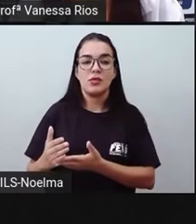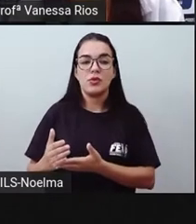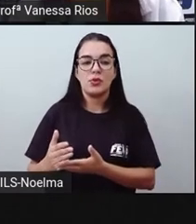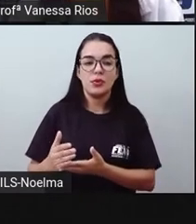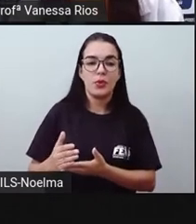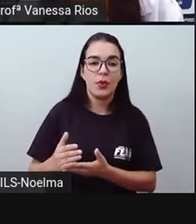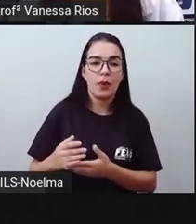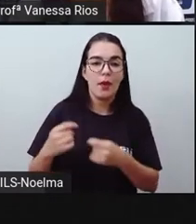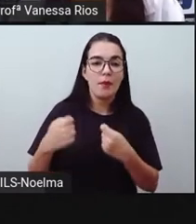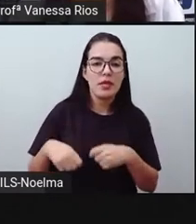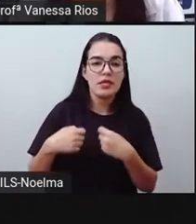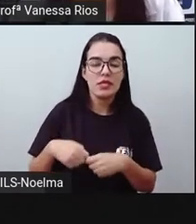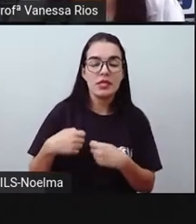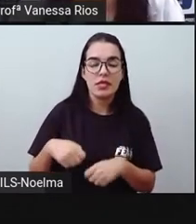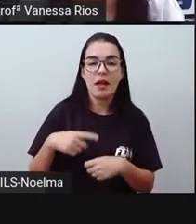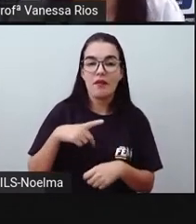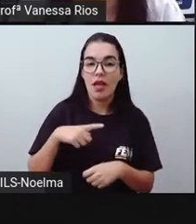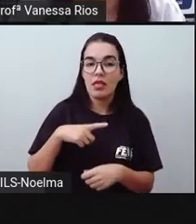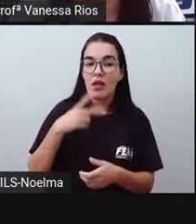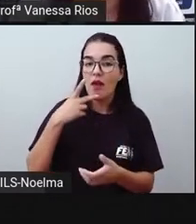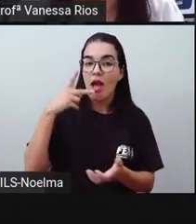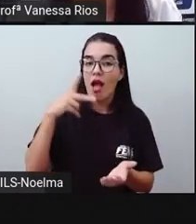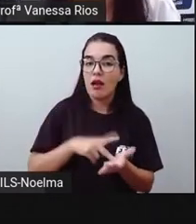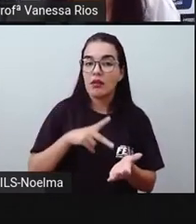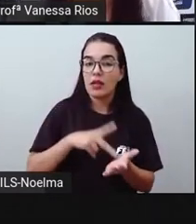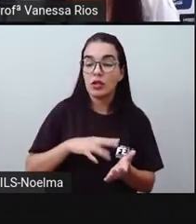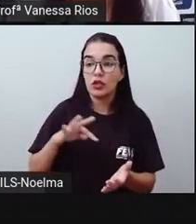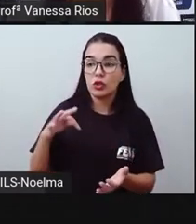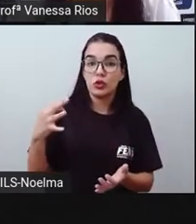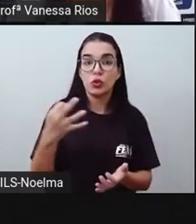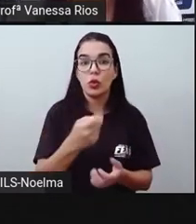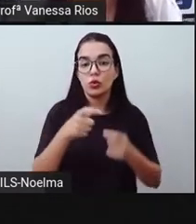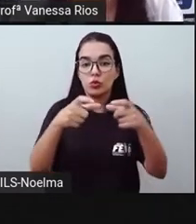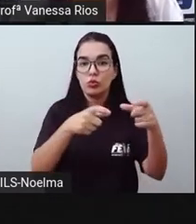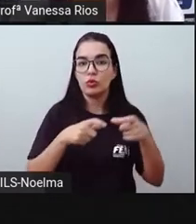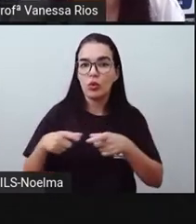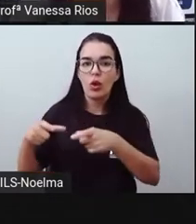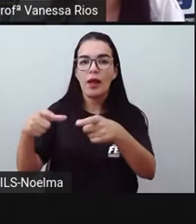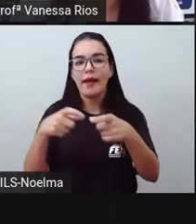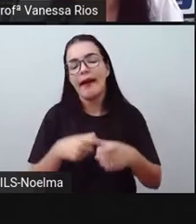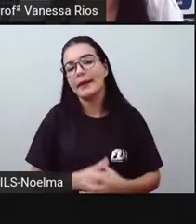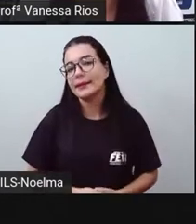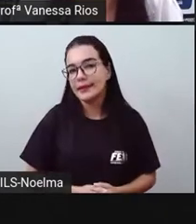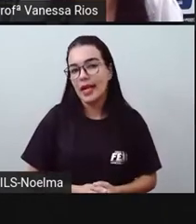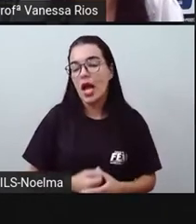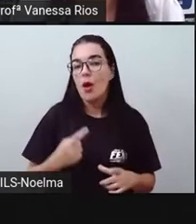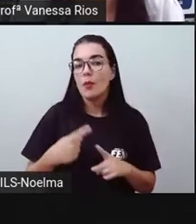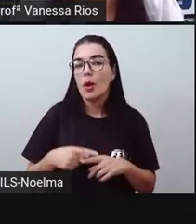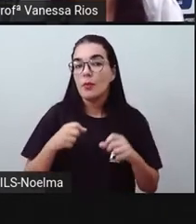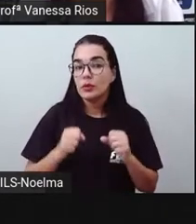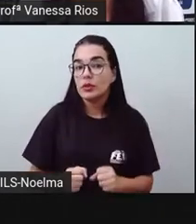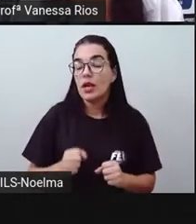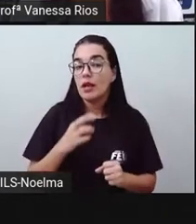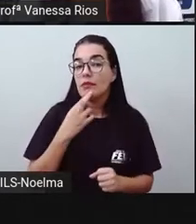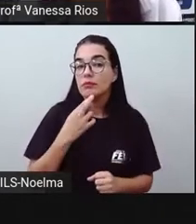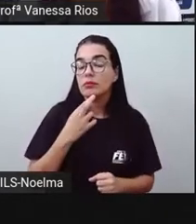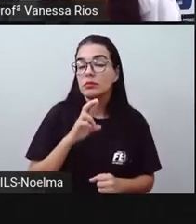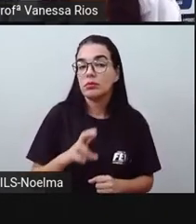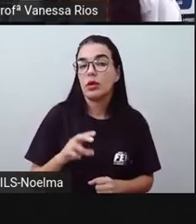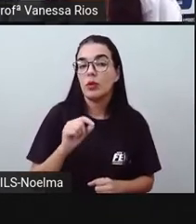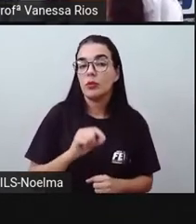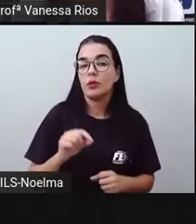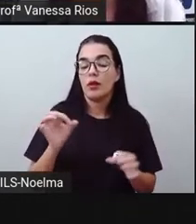ser aí uma realidade para todos os lugares, porque surge como uma possível solução para diminuir a quantidade